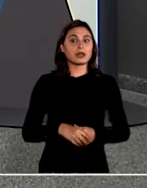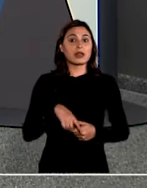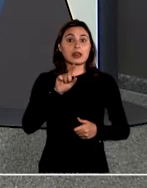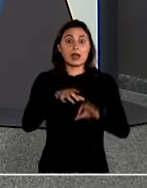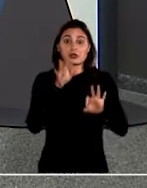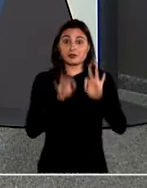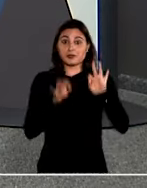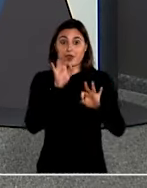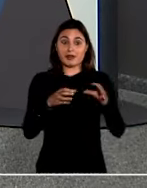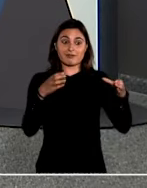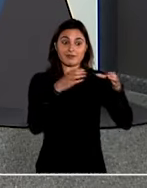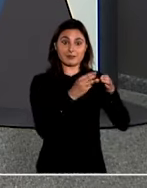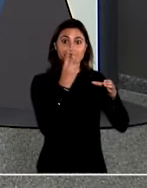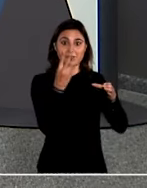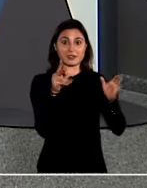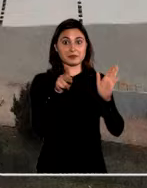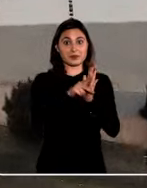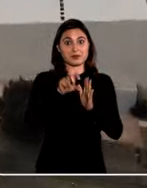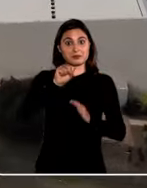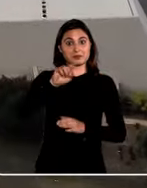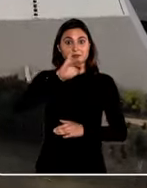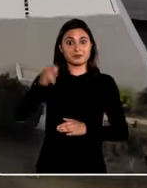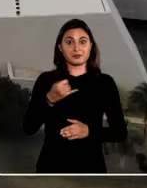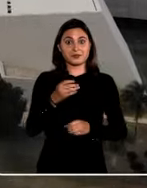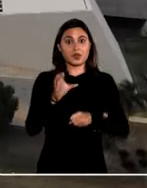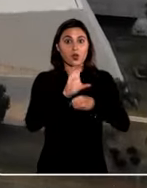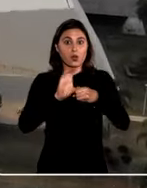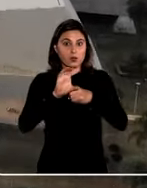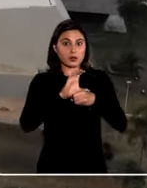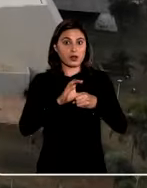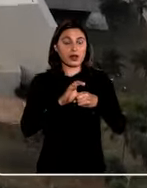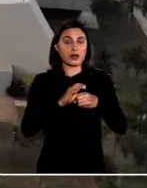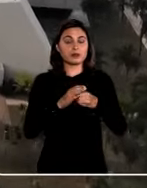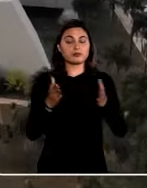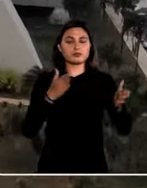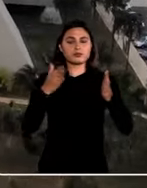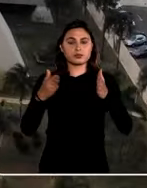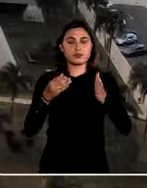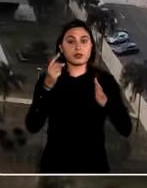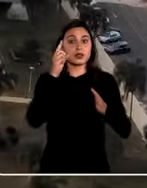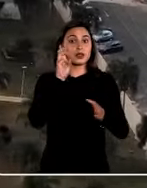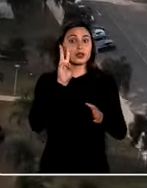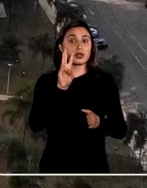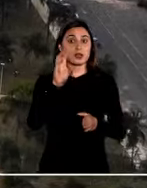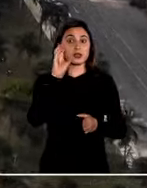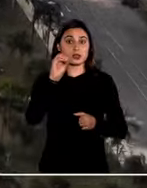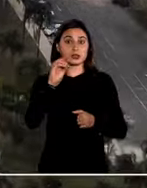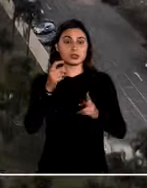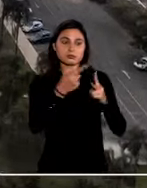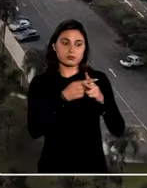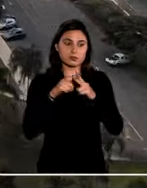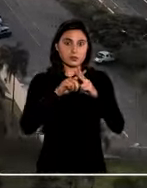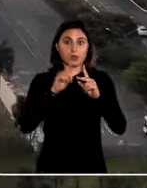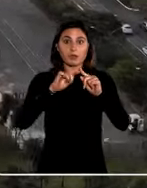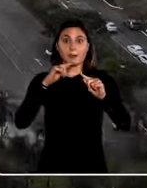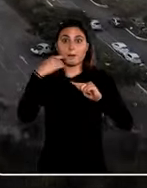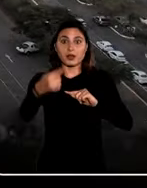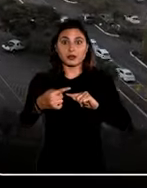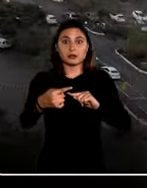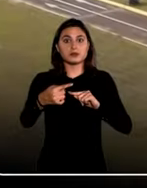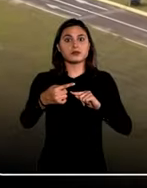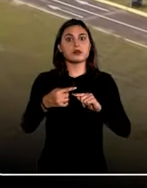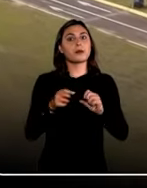terceira turma do STJ para o colegiado a extrapolação do prazo de 30 dias para conserto de produto com